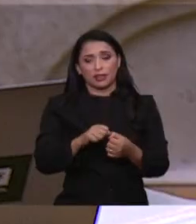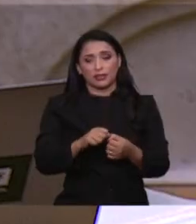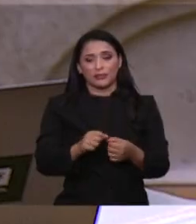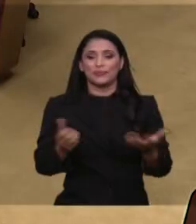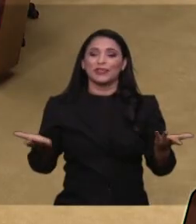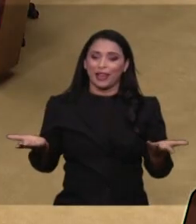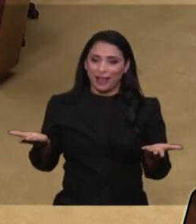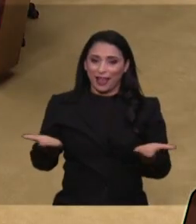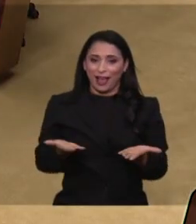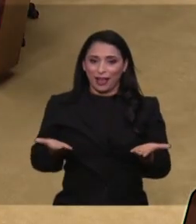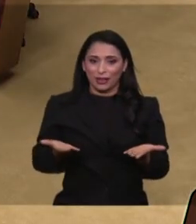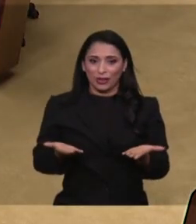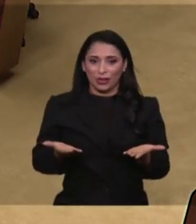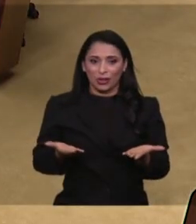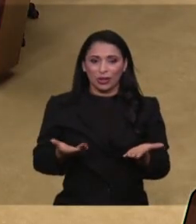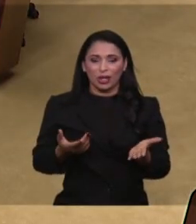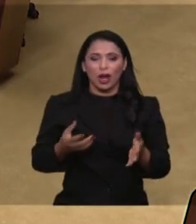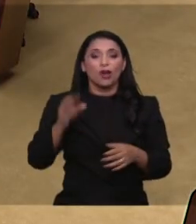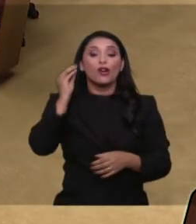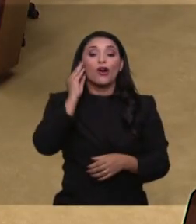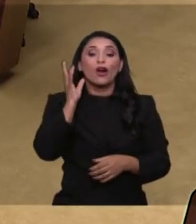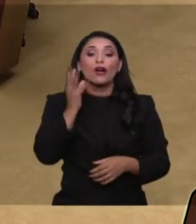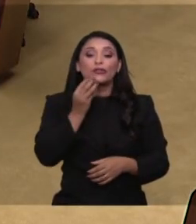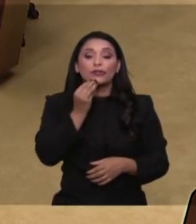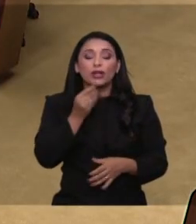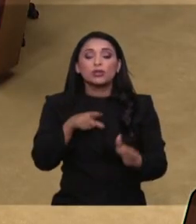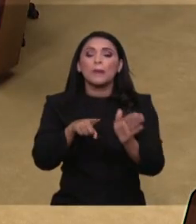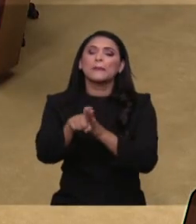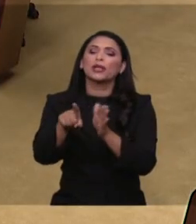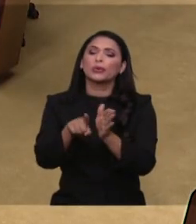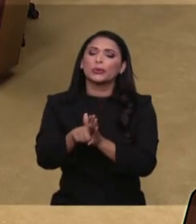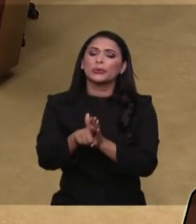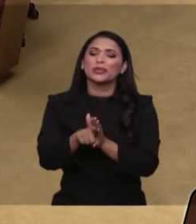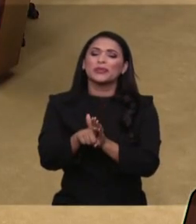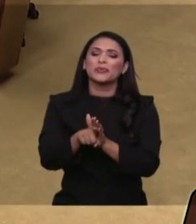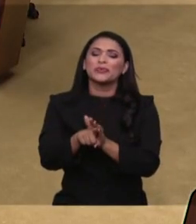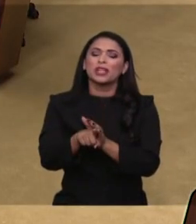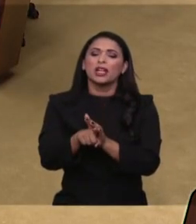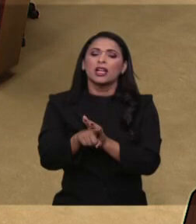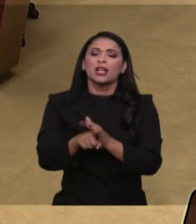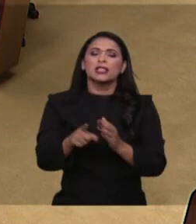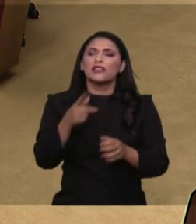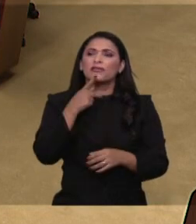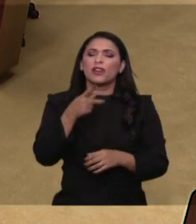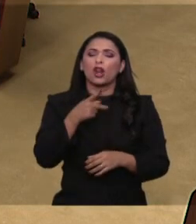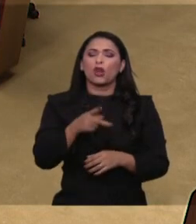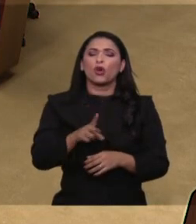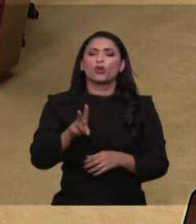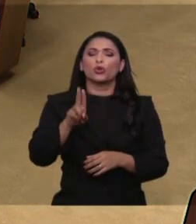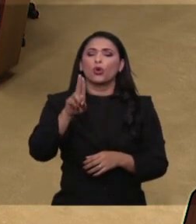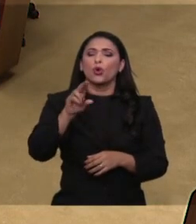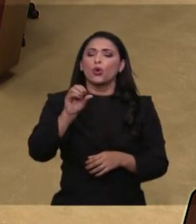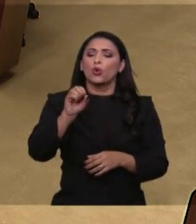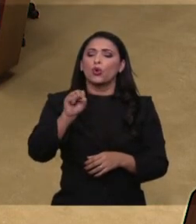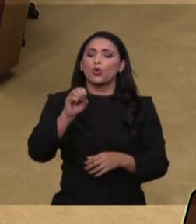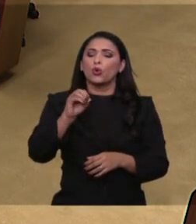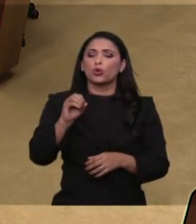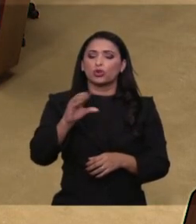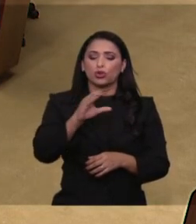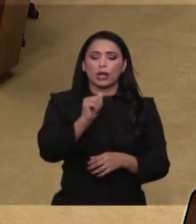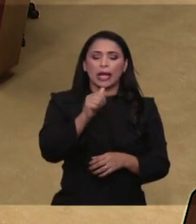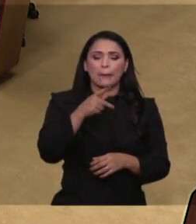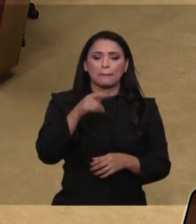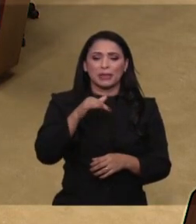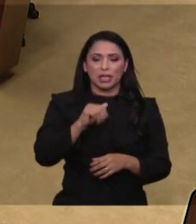Ministro Alexandre, uma pergunta. Quando Vossa Excelência mencionou a questão do usucapião é em referência ao artigo